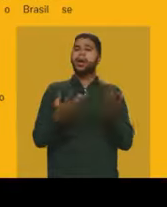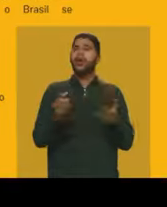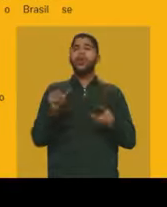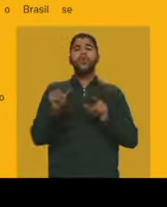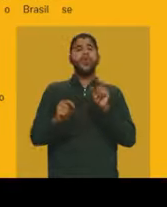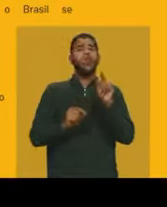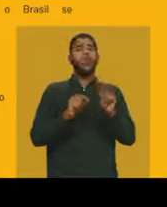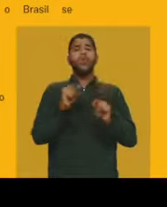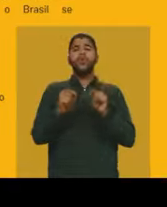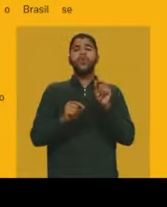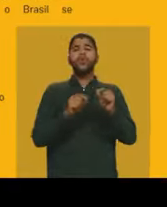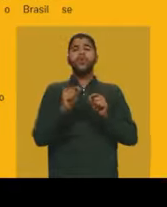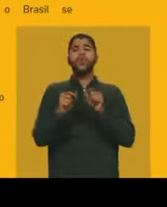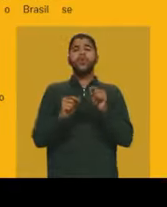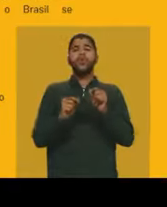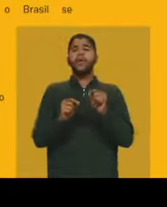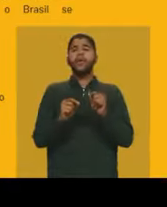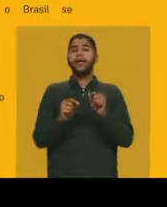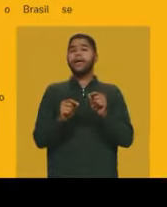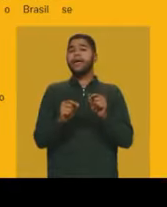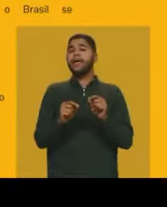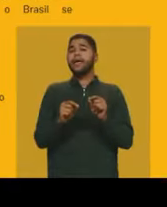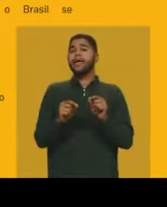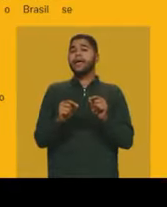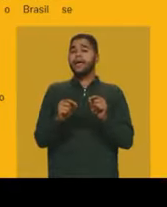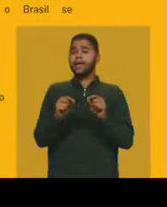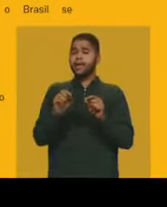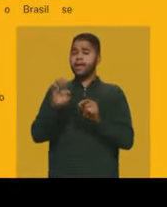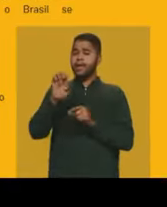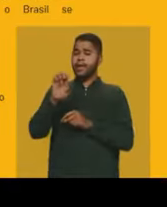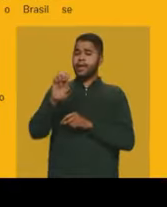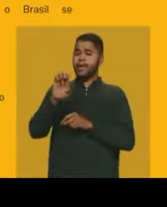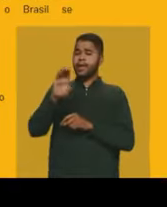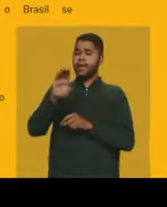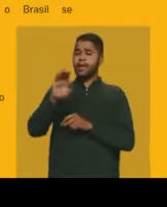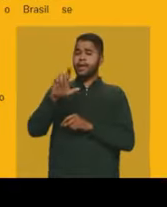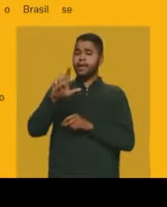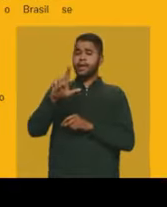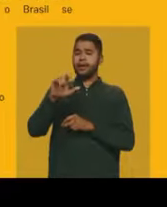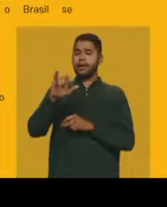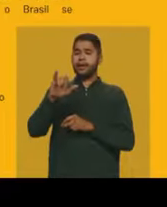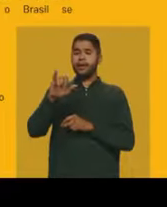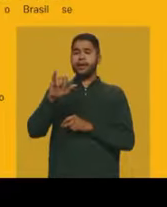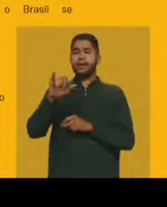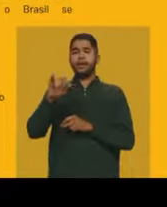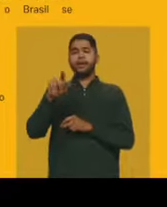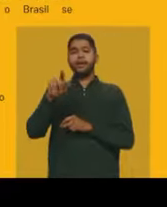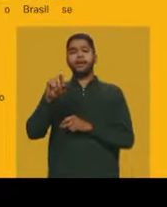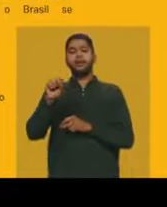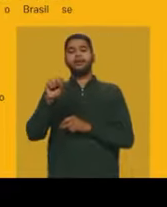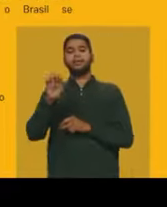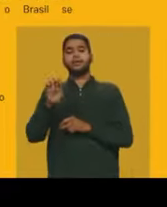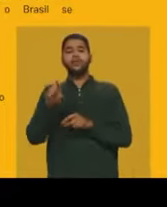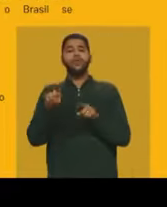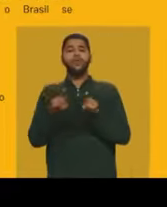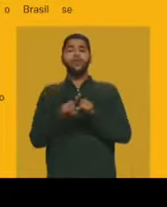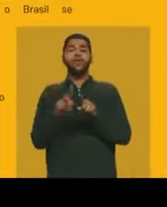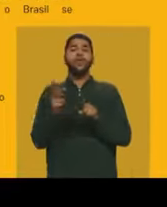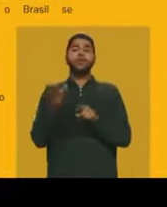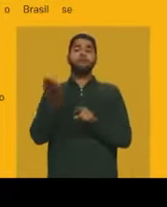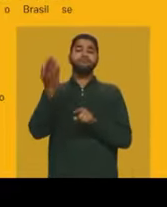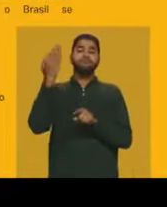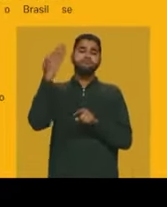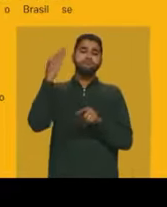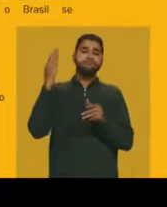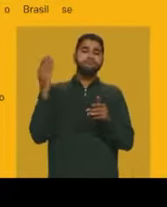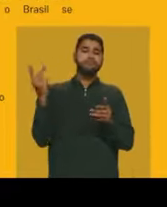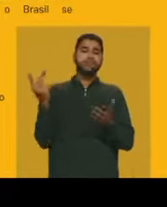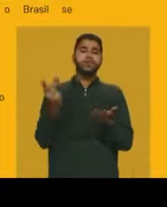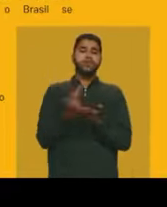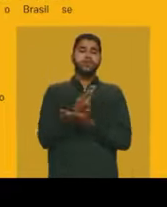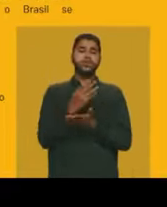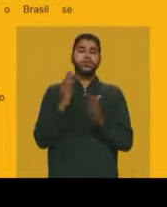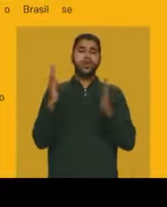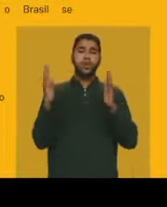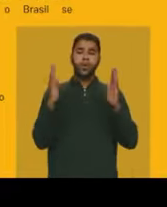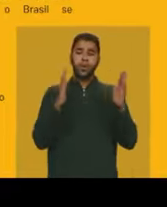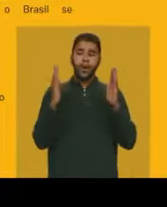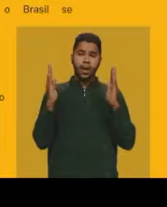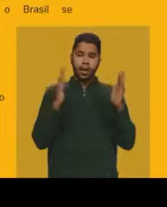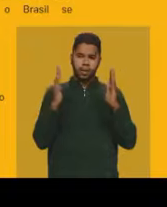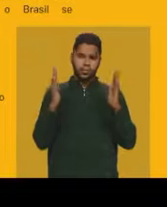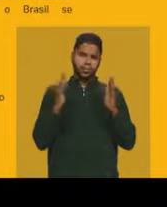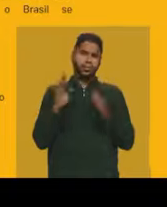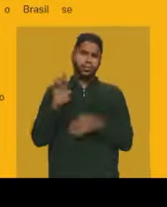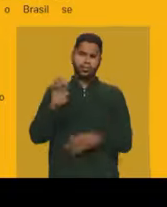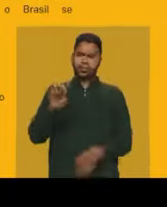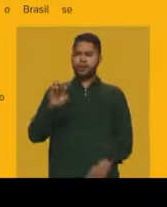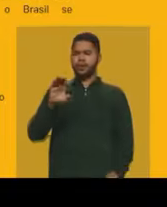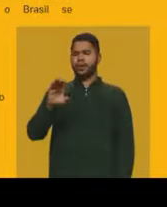eclipse e o que o que estava acontecendo na época. Então, o que é um eclipse? É um escurecimento,